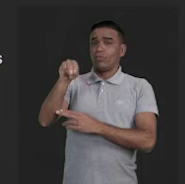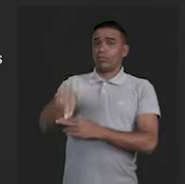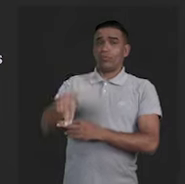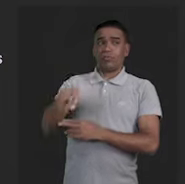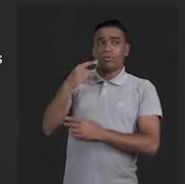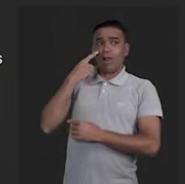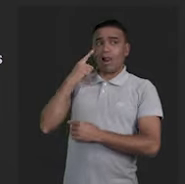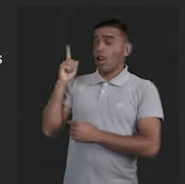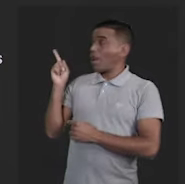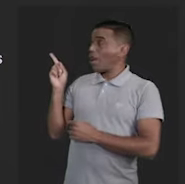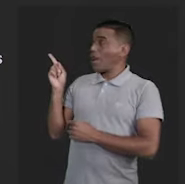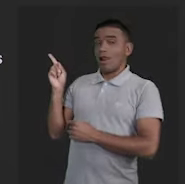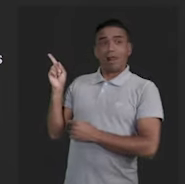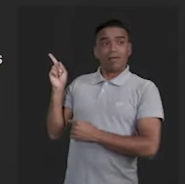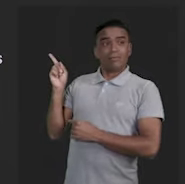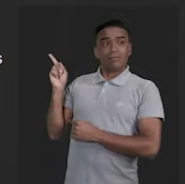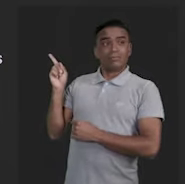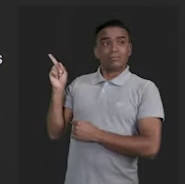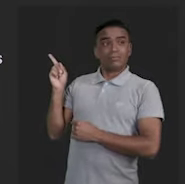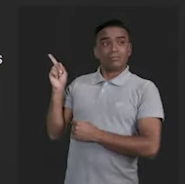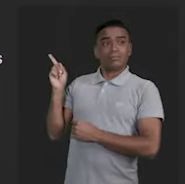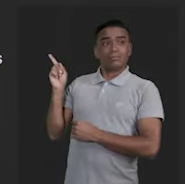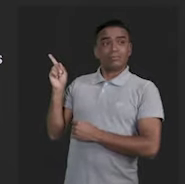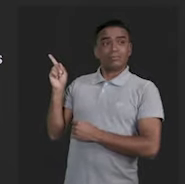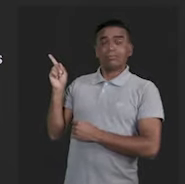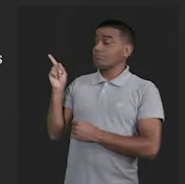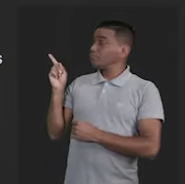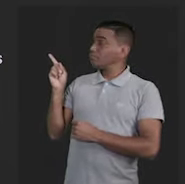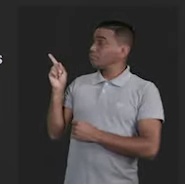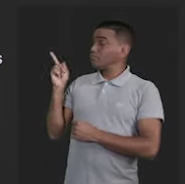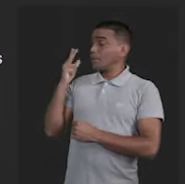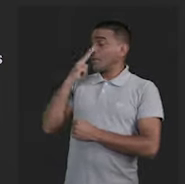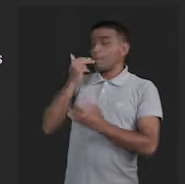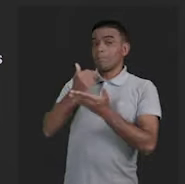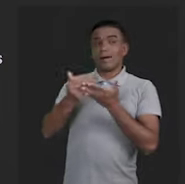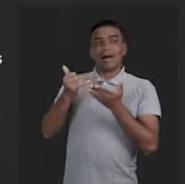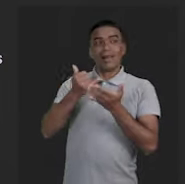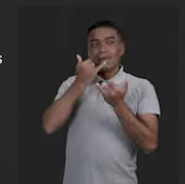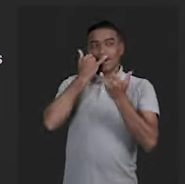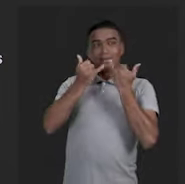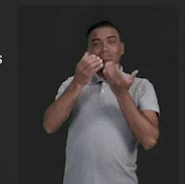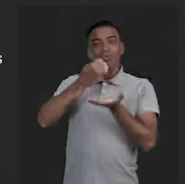de glomérulo, que é essa região aqui, ó, parece um cálicezinho, né?